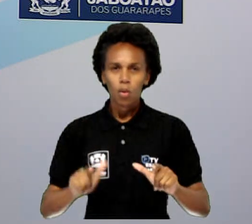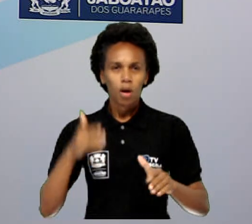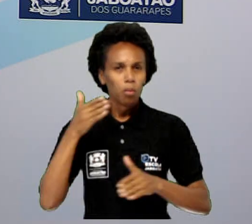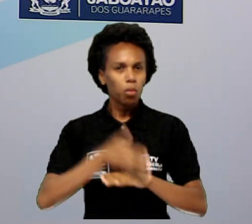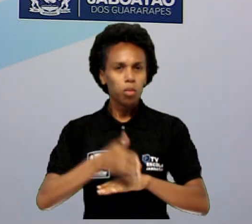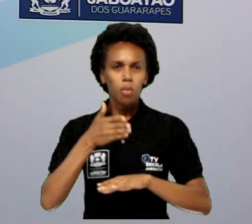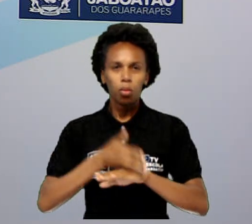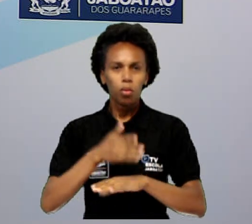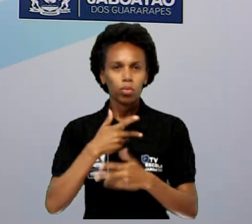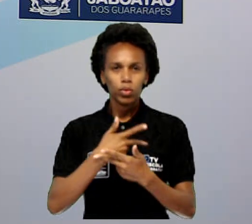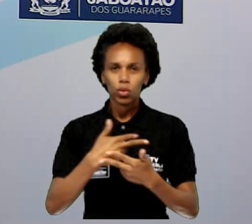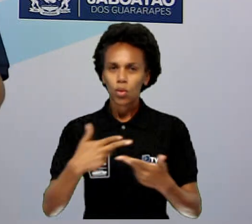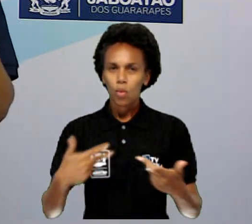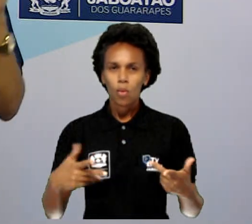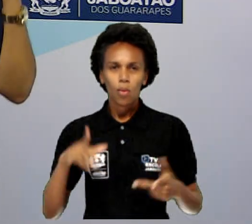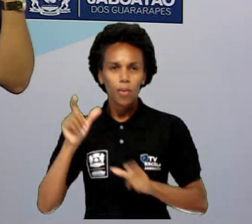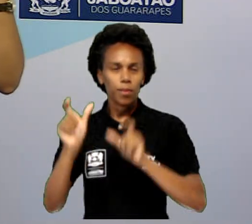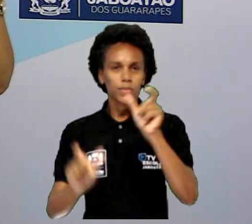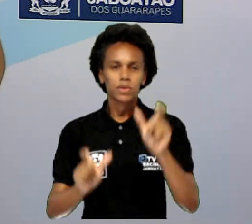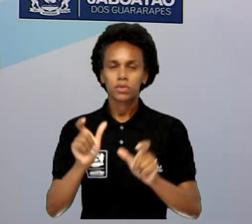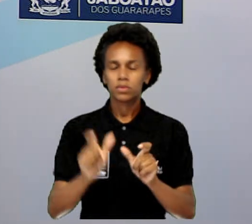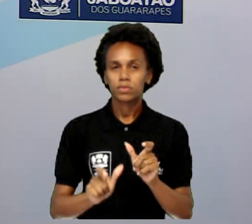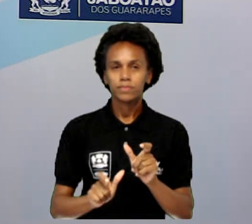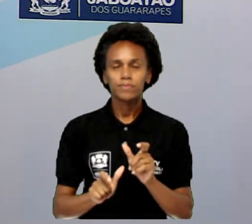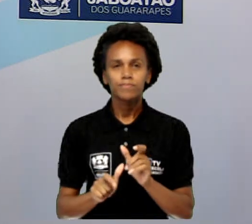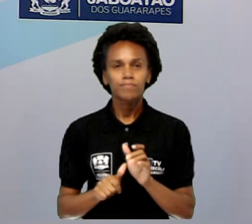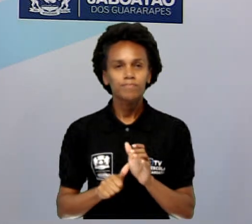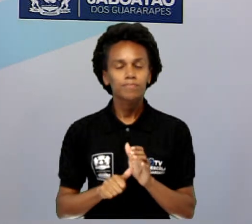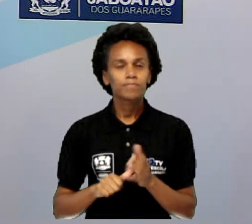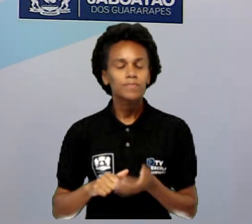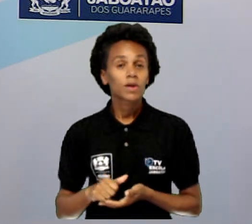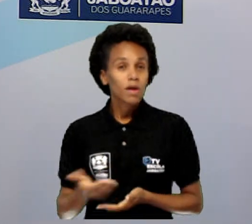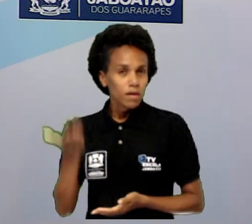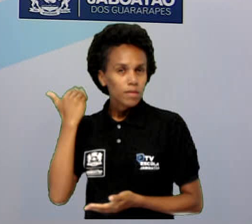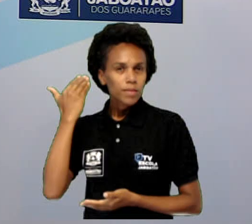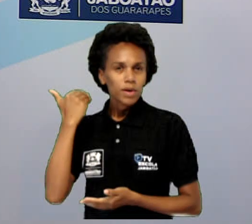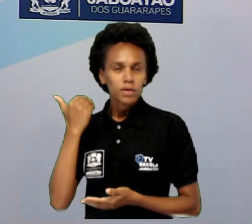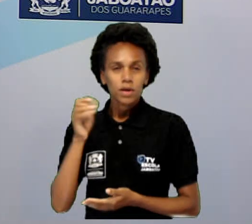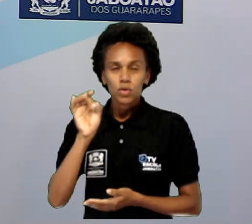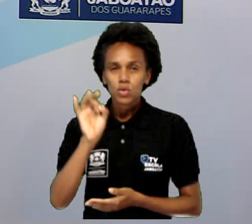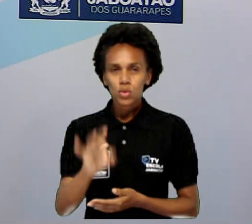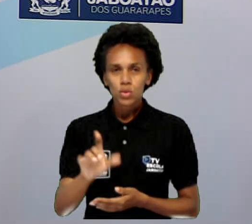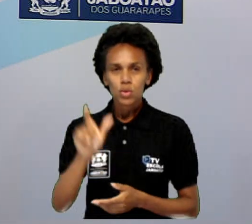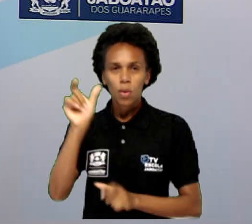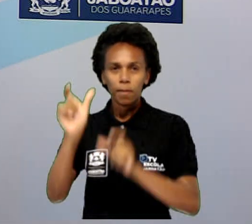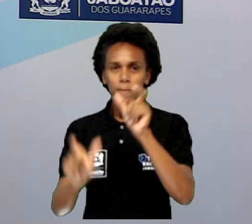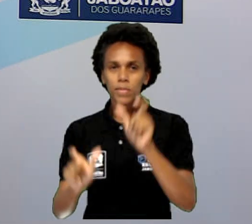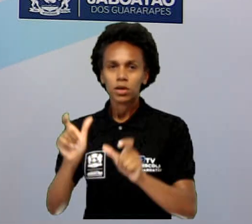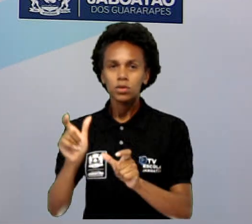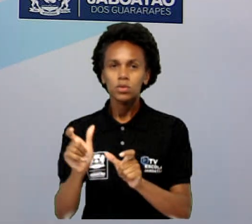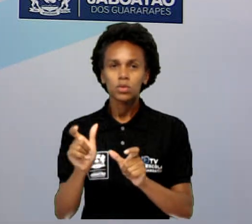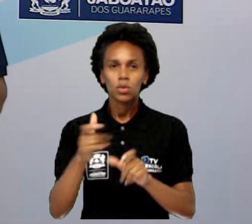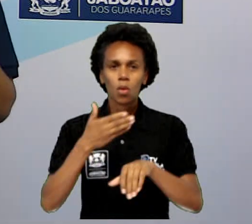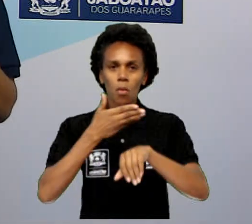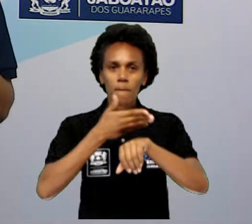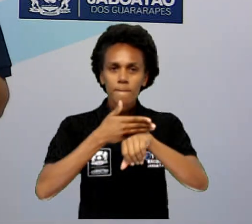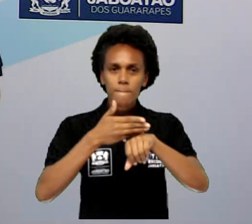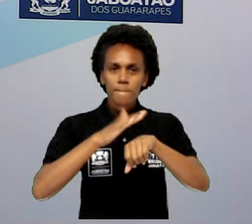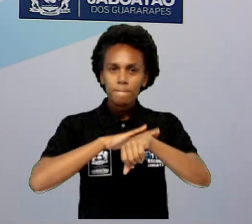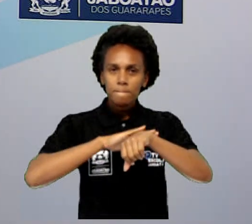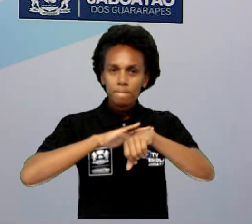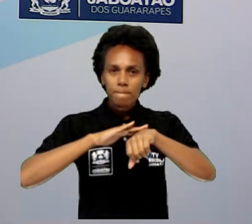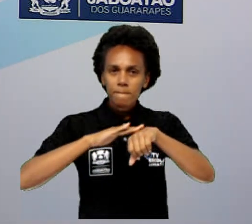pessoas brancas, que tinham poder aquisitivo alto, tá certo? E